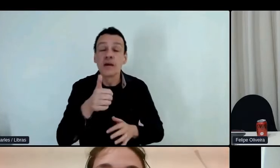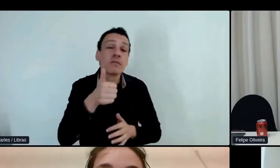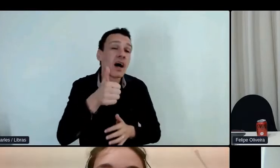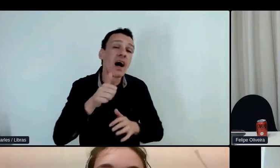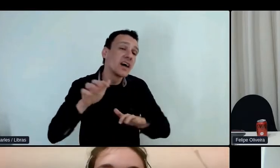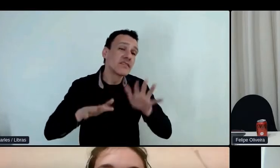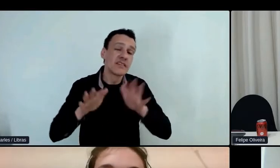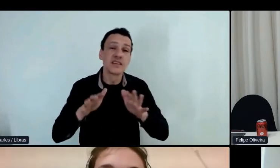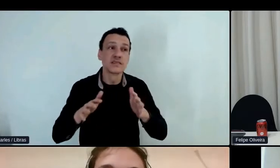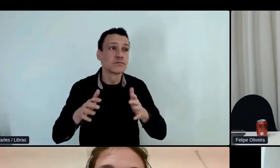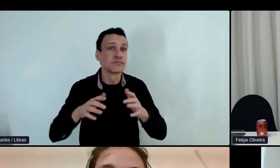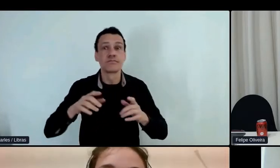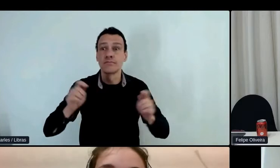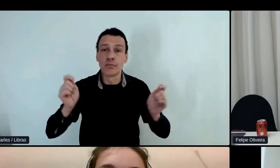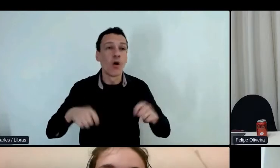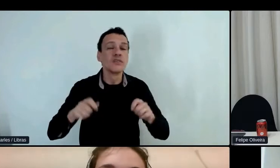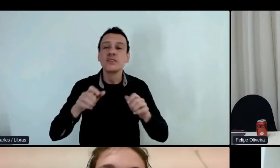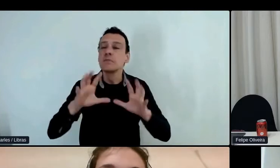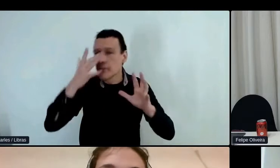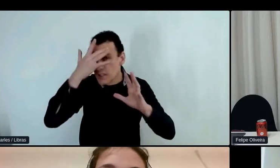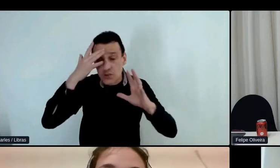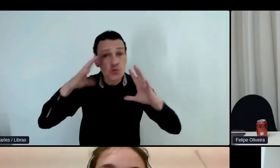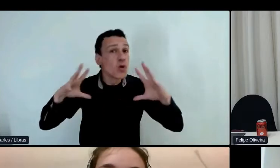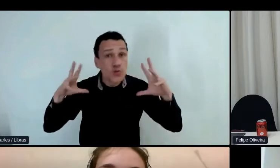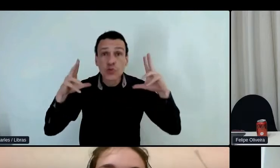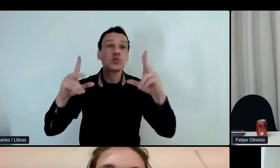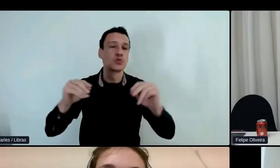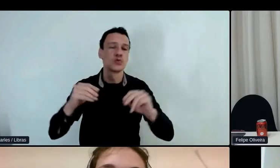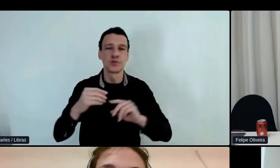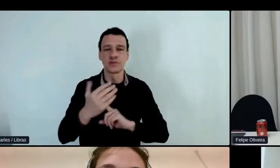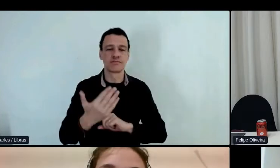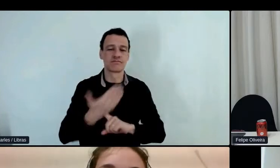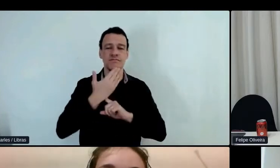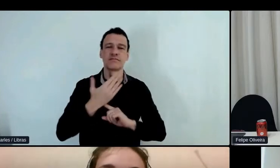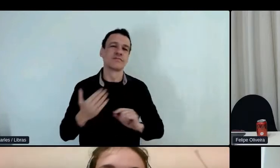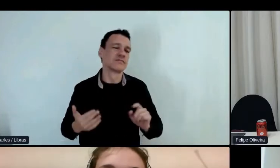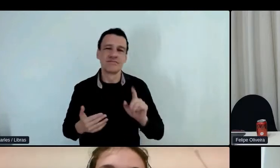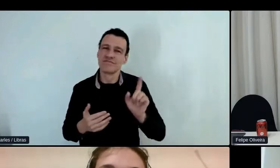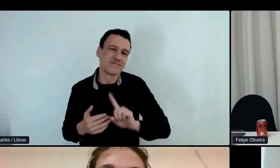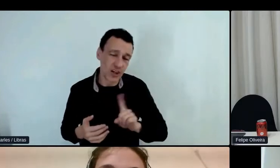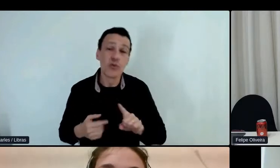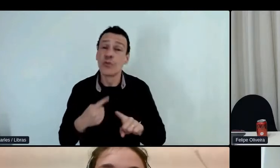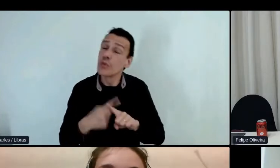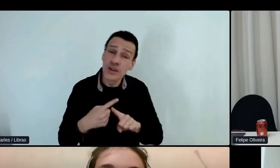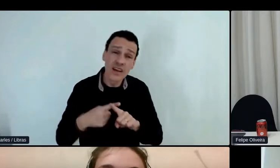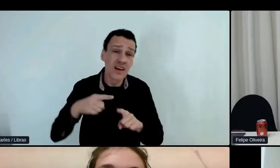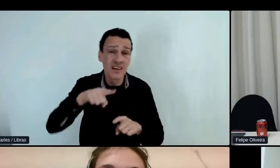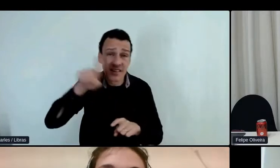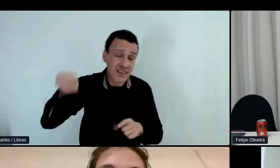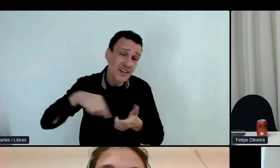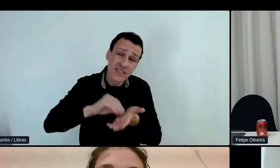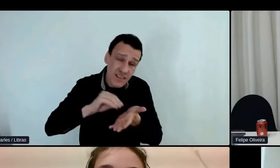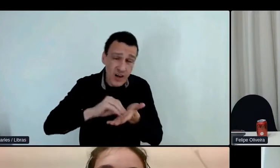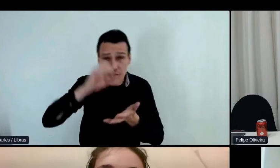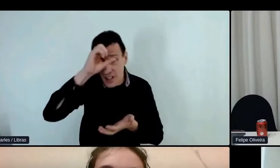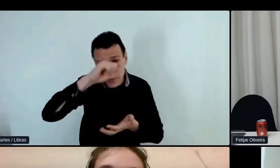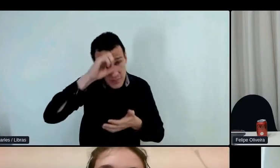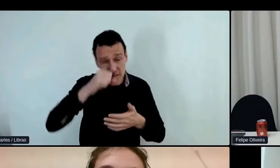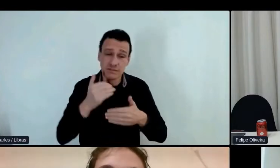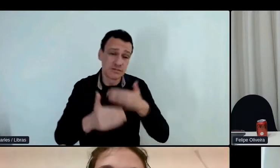aspectos de cultura, os aspectos de inclusão e acessibilidade, nem sempre a gente vai ter todo